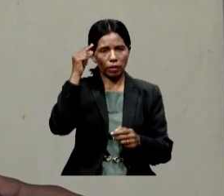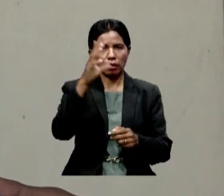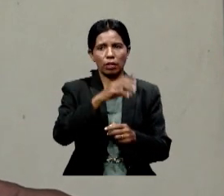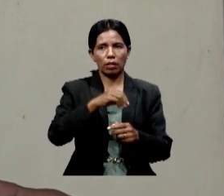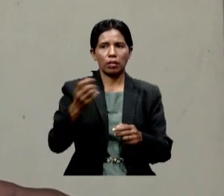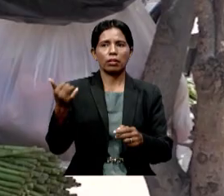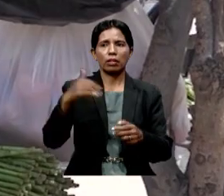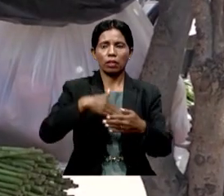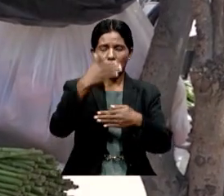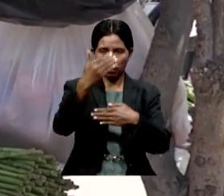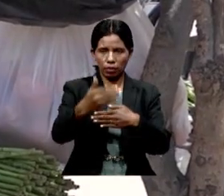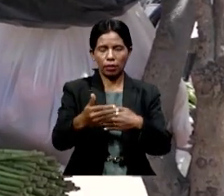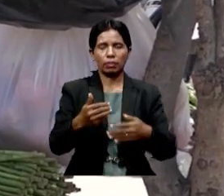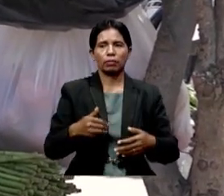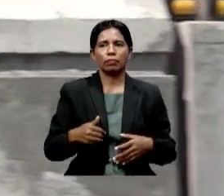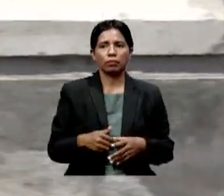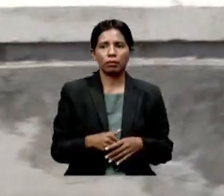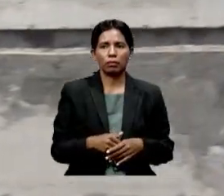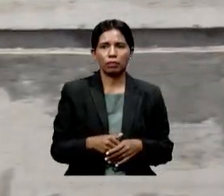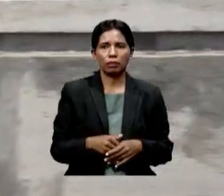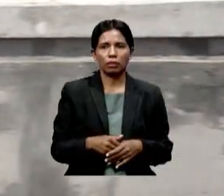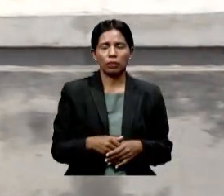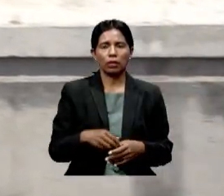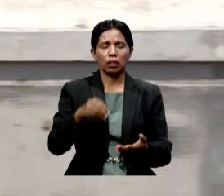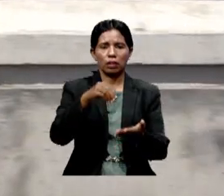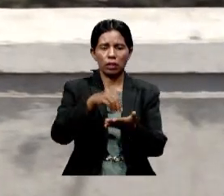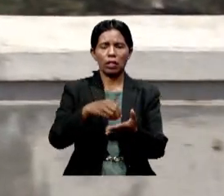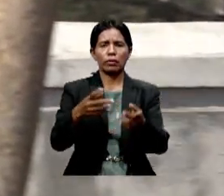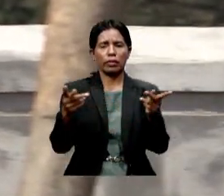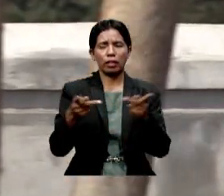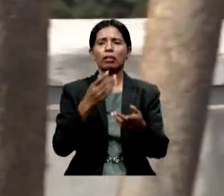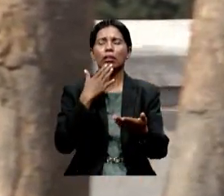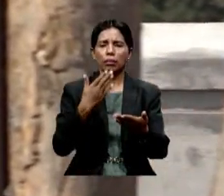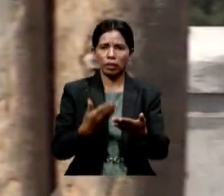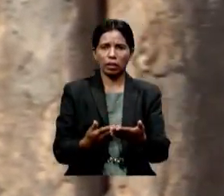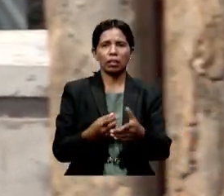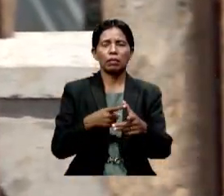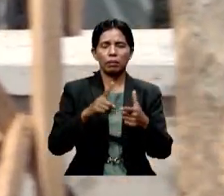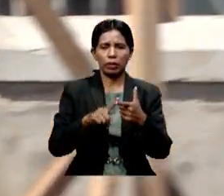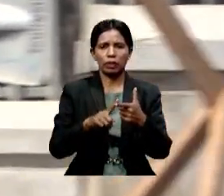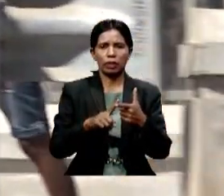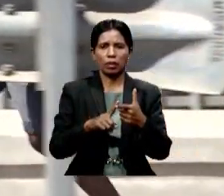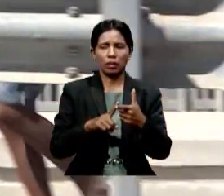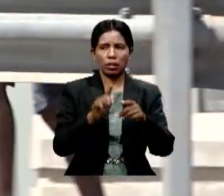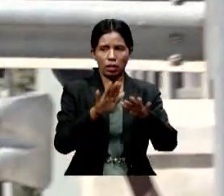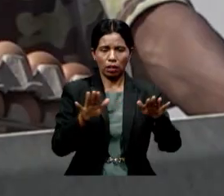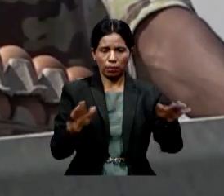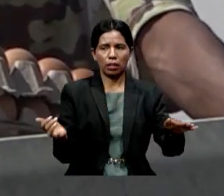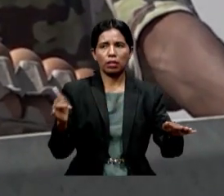sir betuir mai cria condições o todo dia para depois lavar que